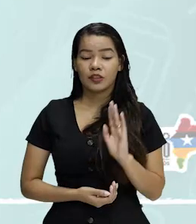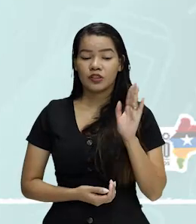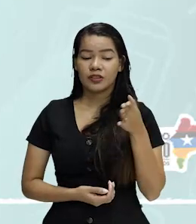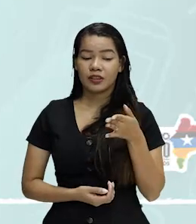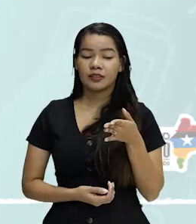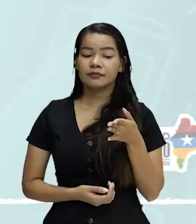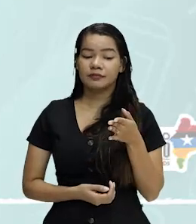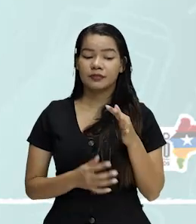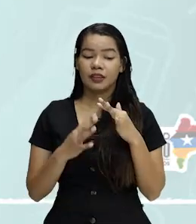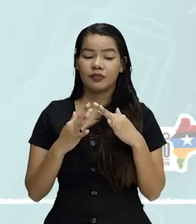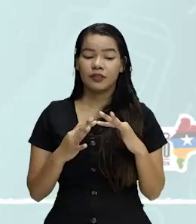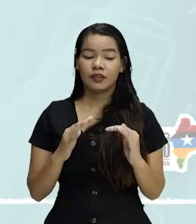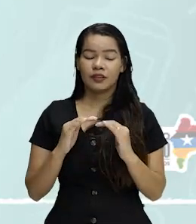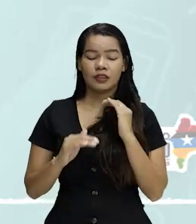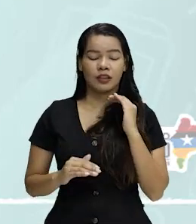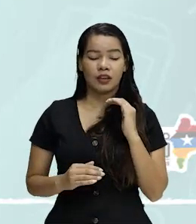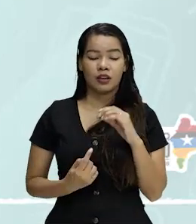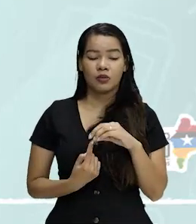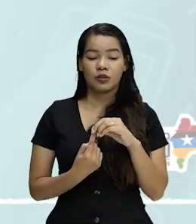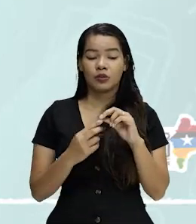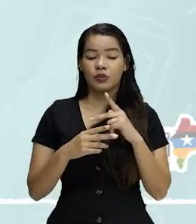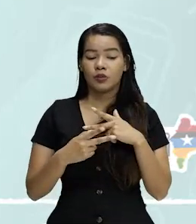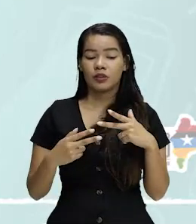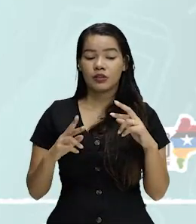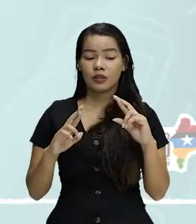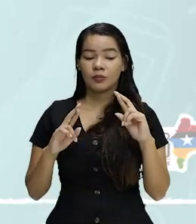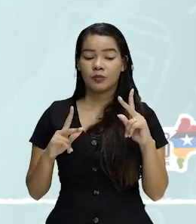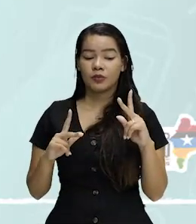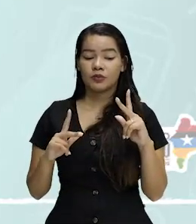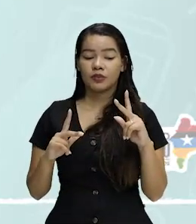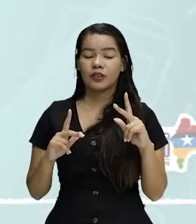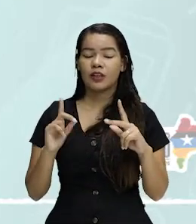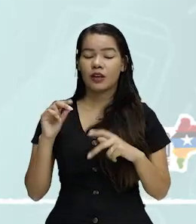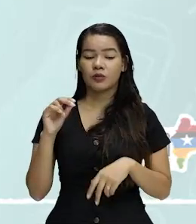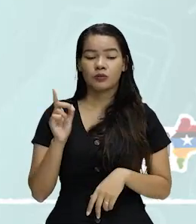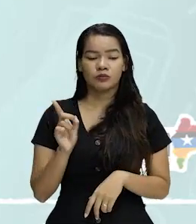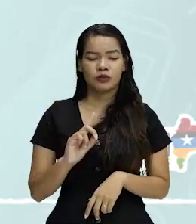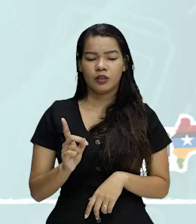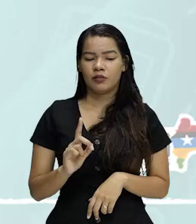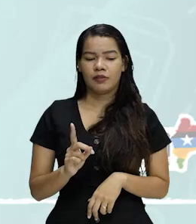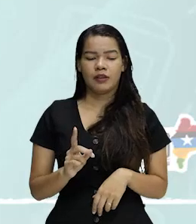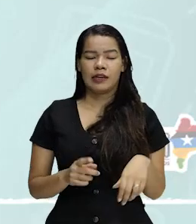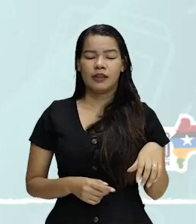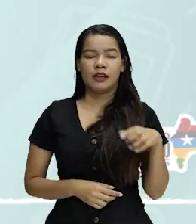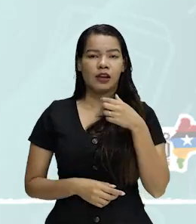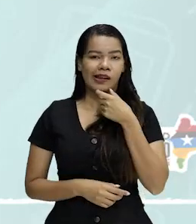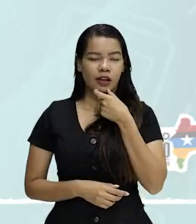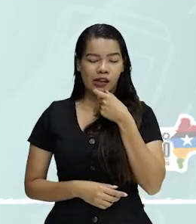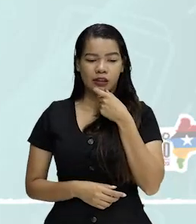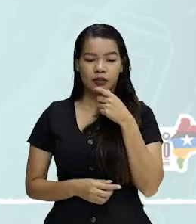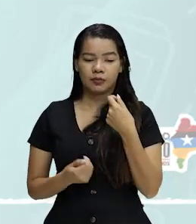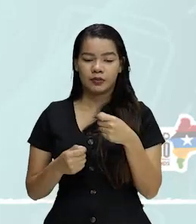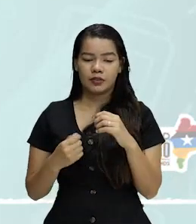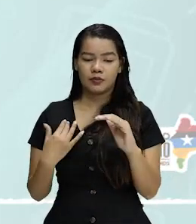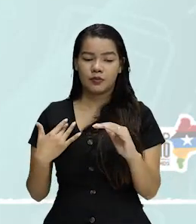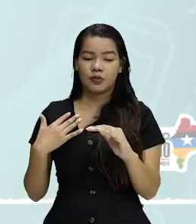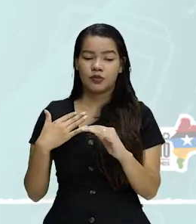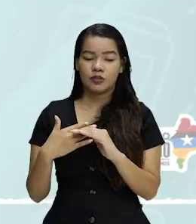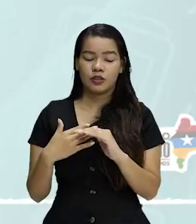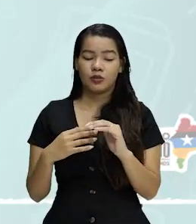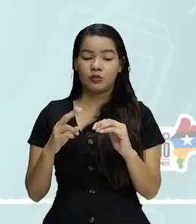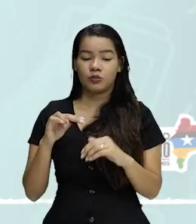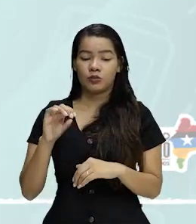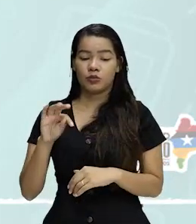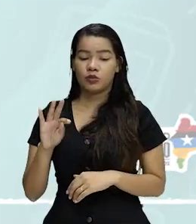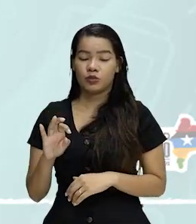forma negativa, a única coisa que vai mudar é o não em inglês. Eu tenho que trazer aquela partícula de negação que vocês já